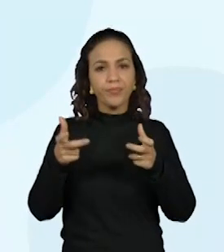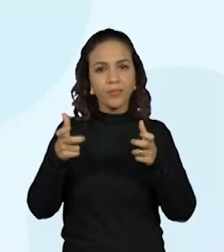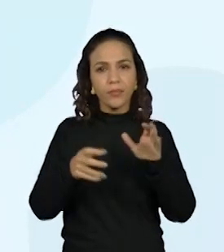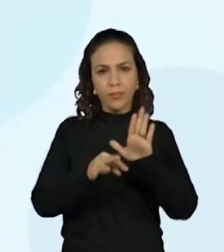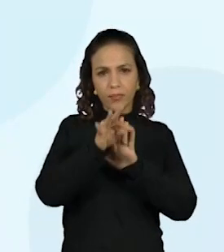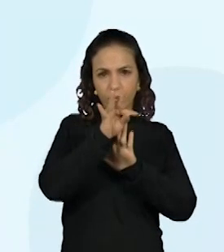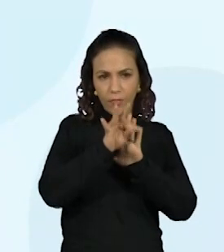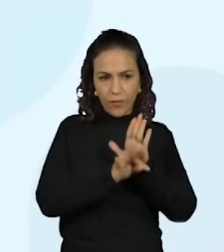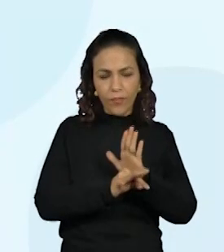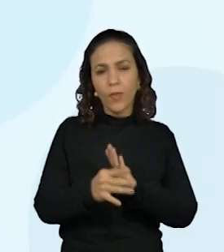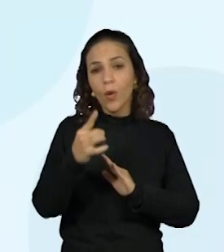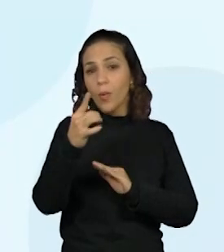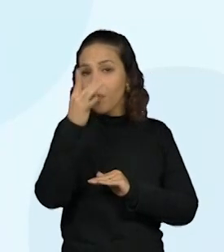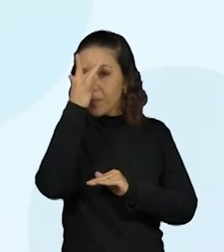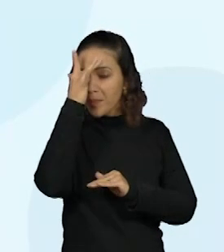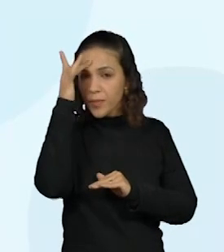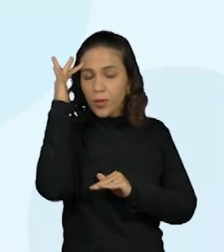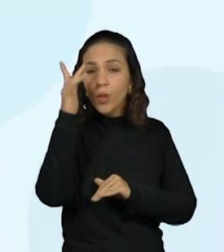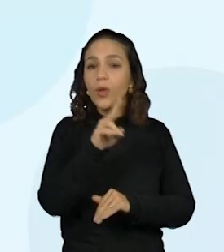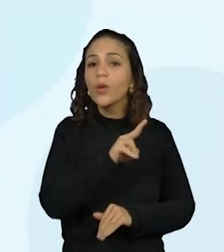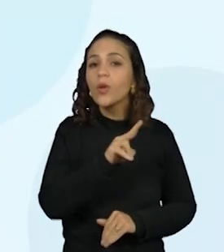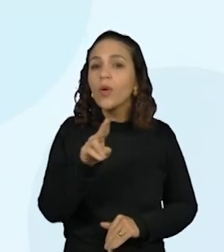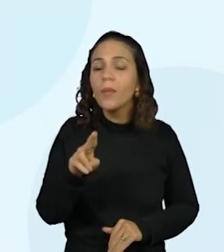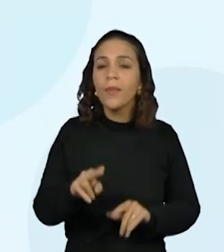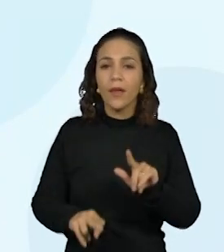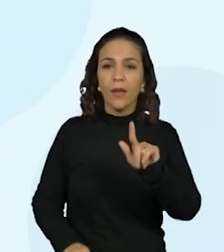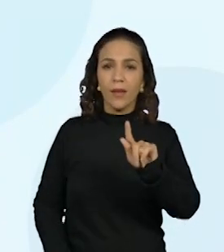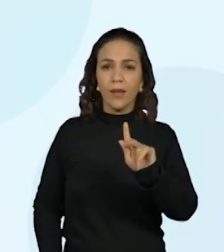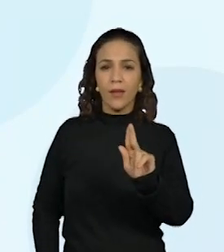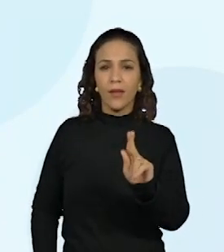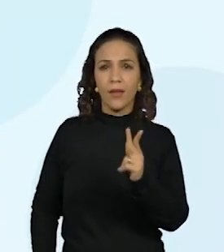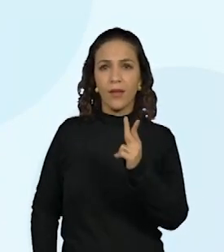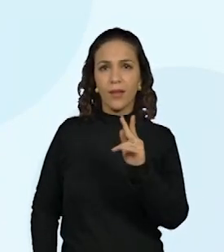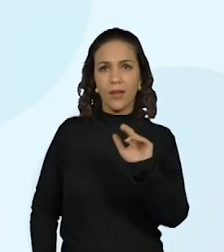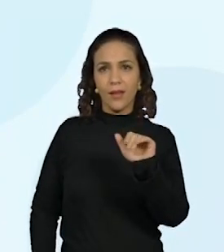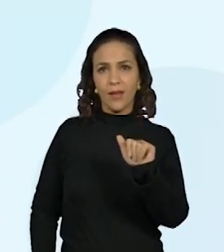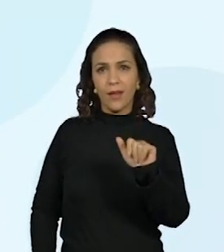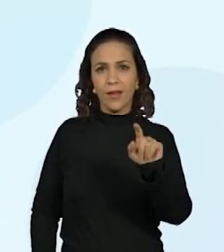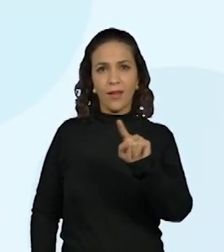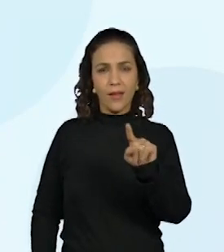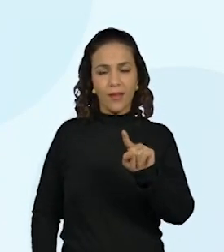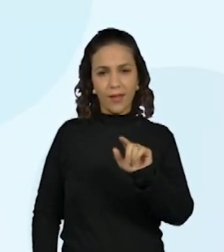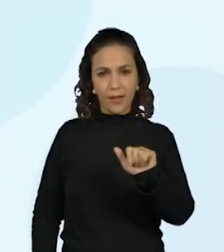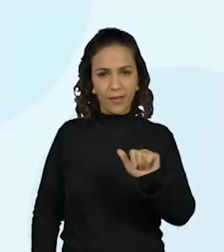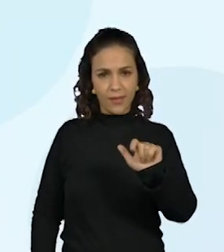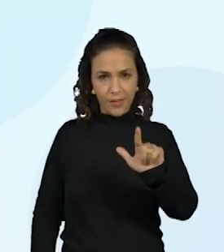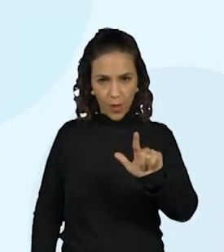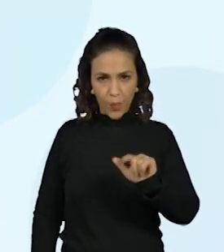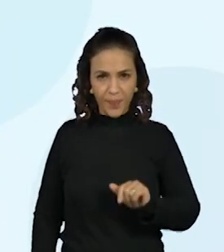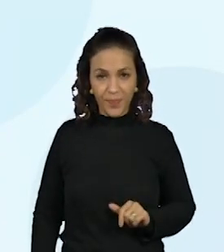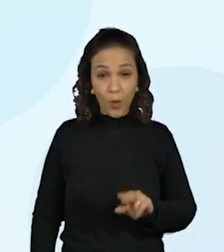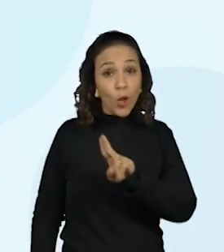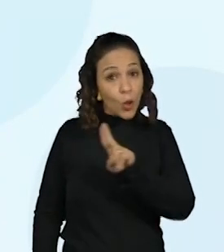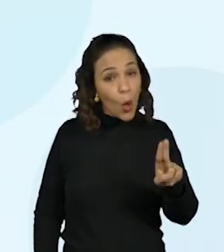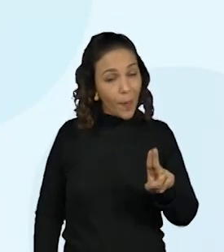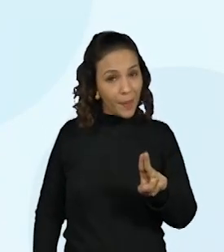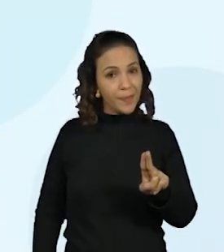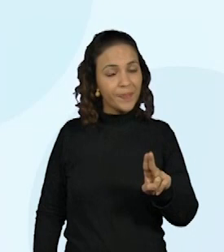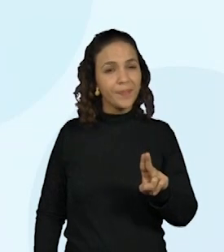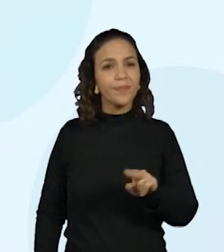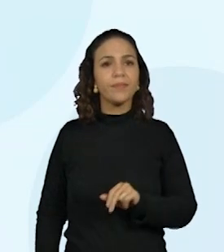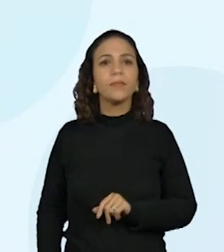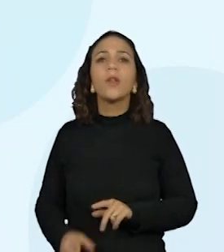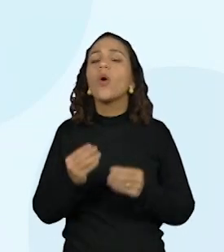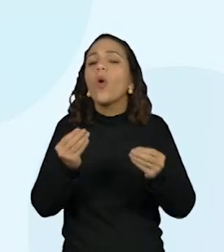uma pessoa chamada Gasal Barambo. Como vamos conhecer essa história, professor? Por meio